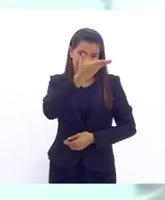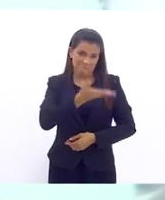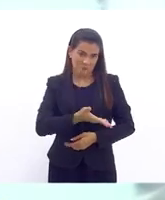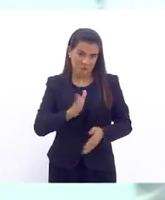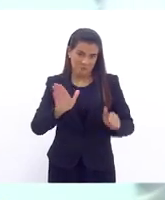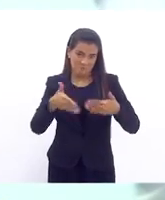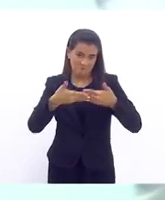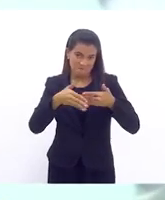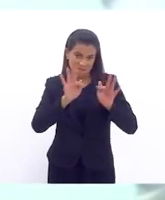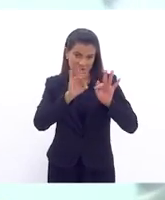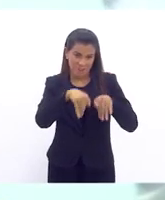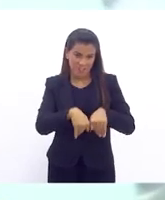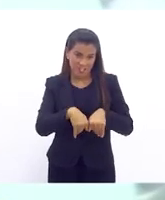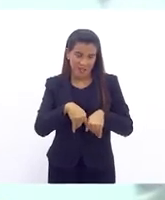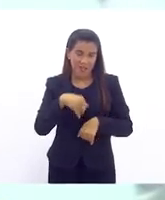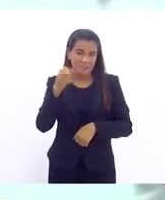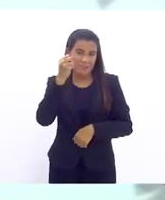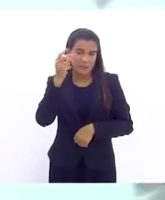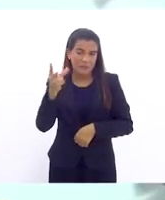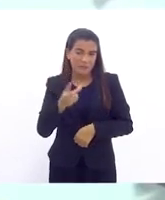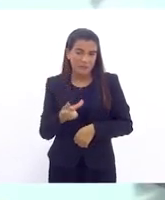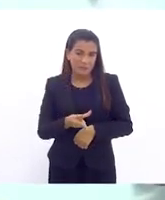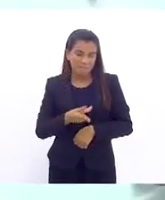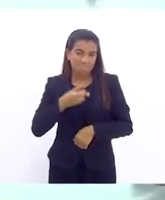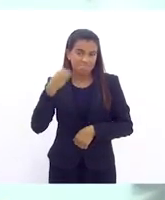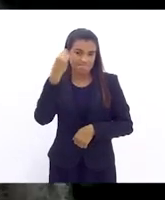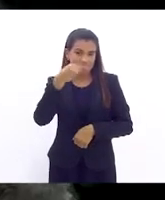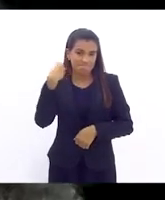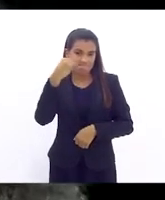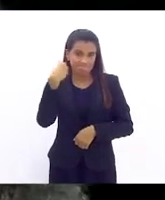sua perfis aqui